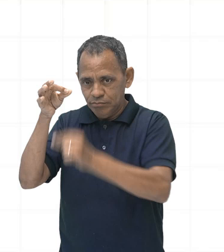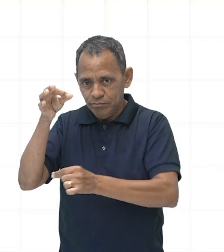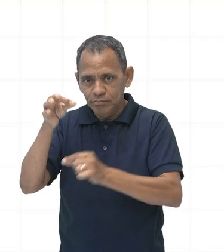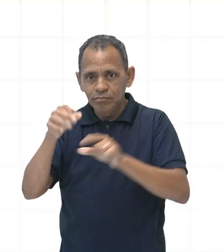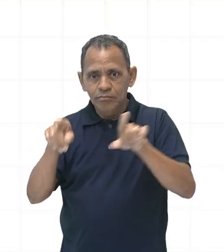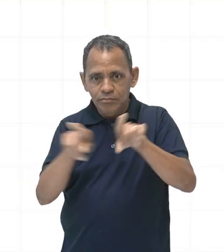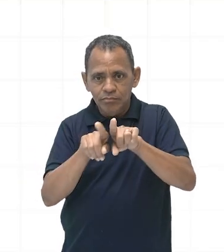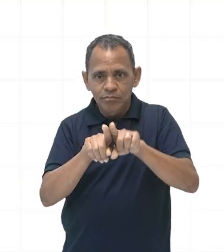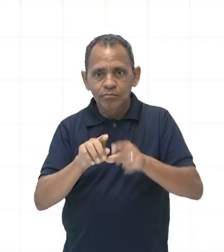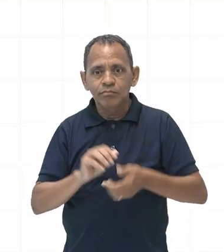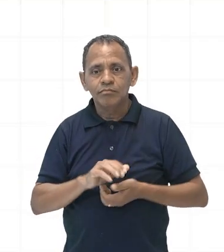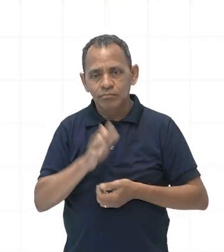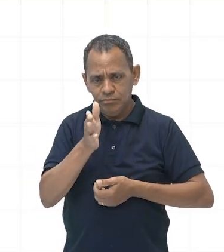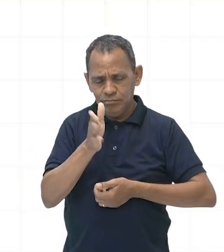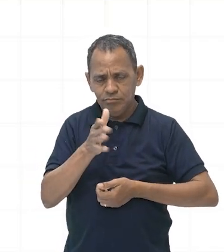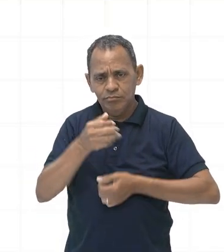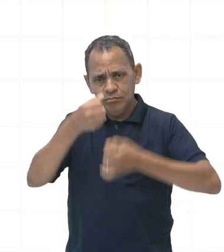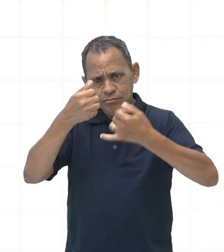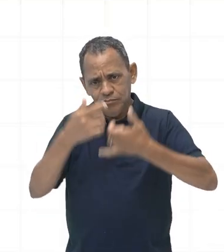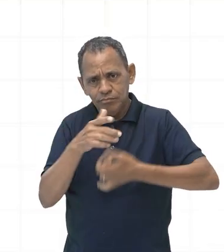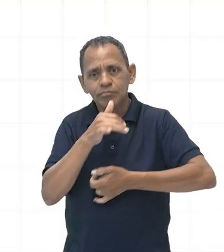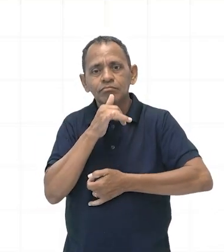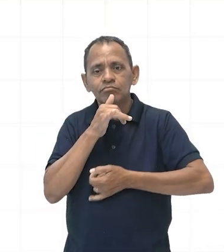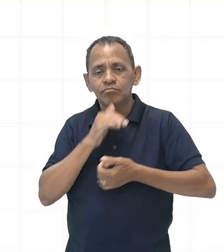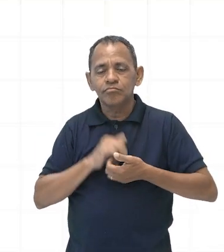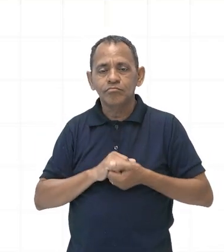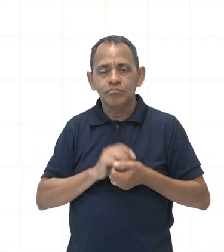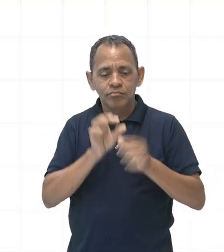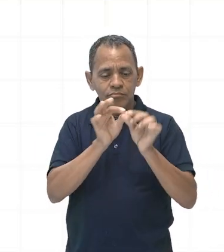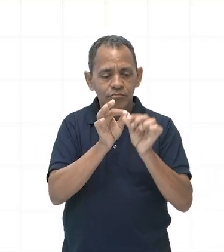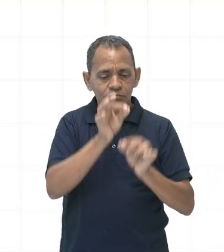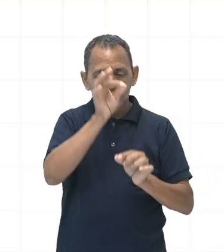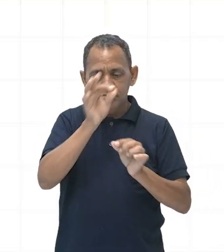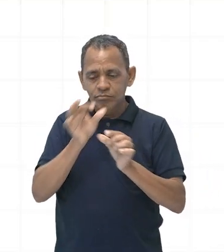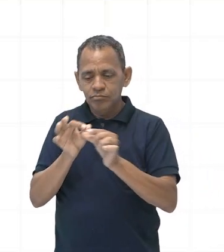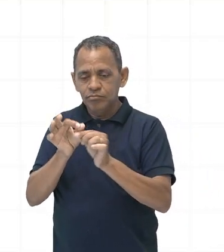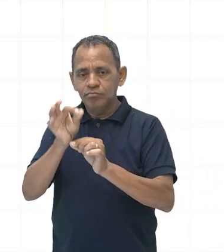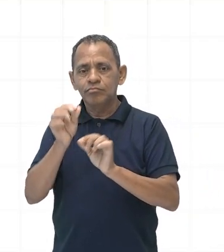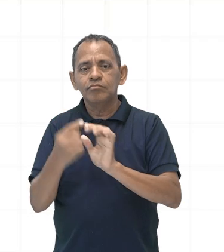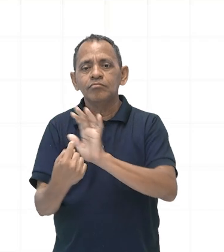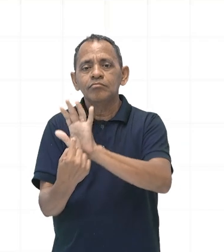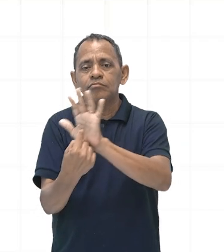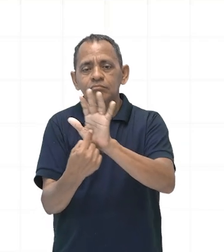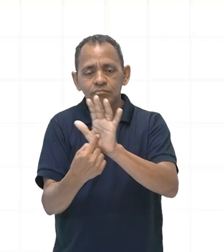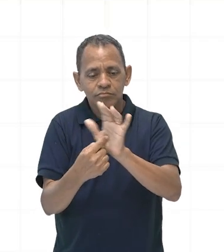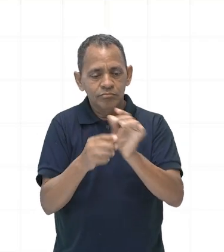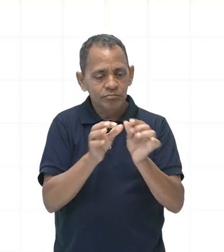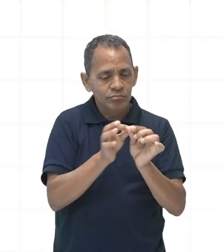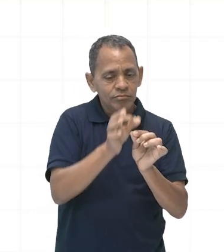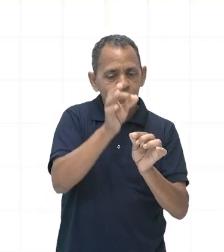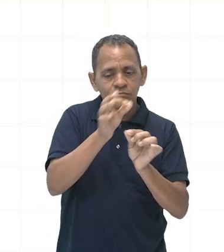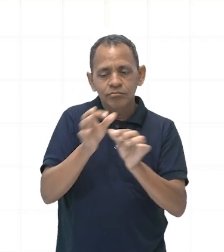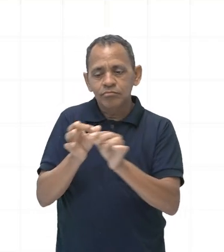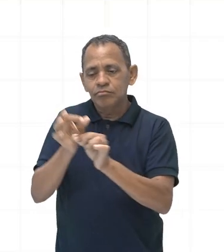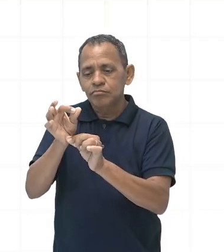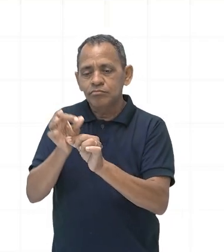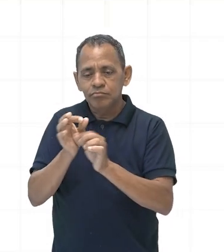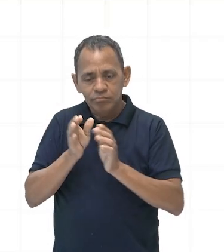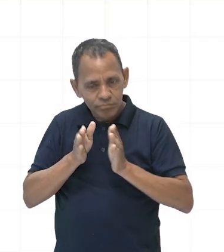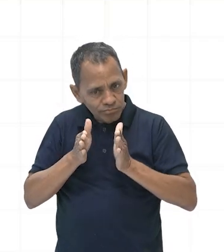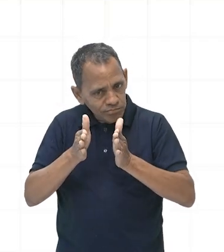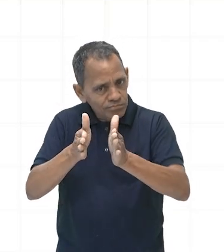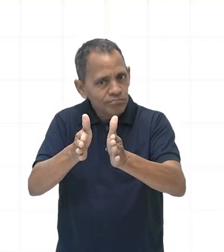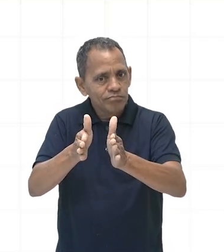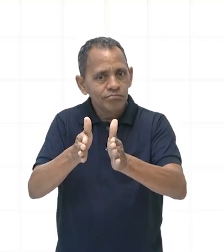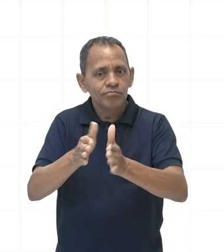vocês. E aqui as duas setinhas para cima, indicando aí que as duas grandezas estão indo na mesma